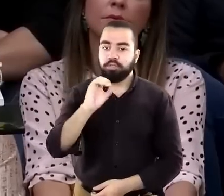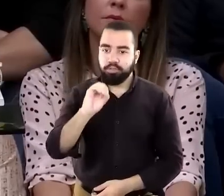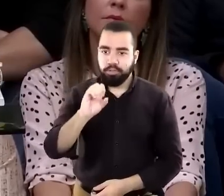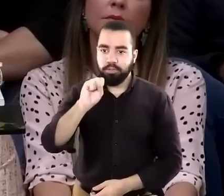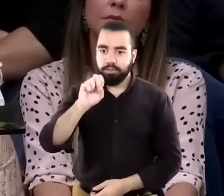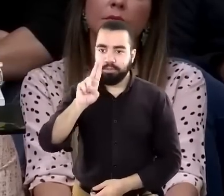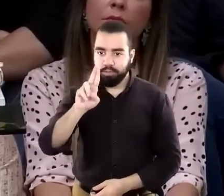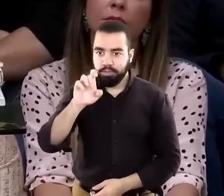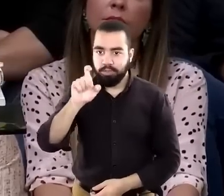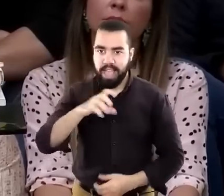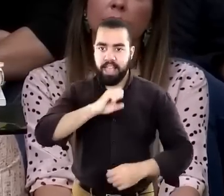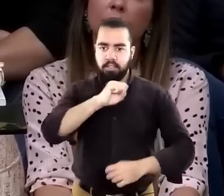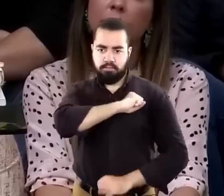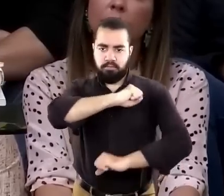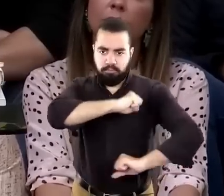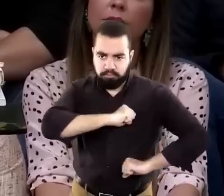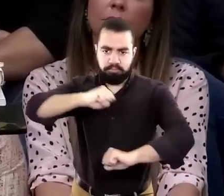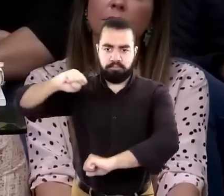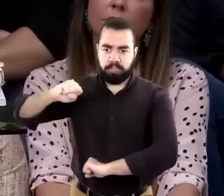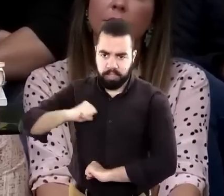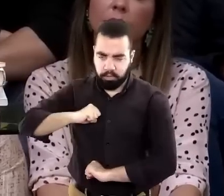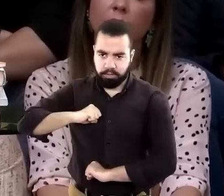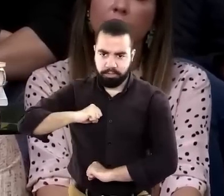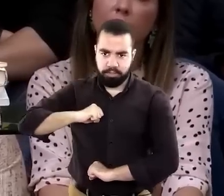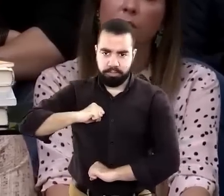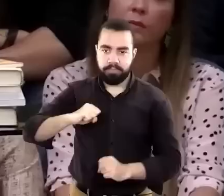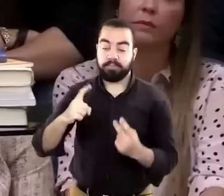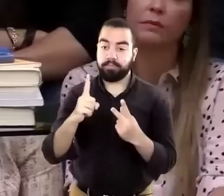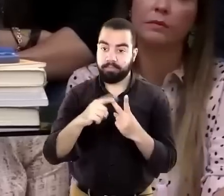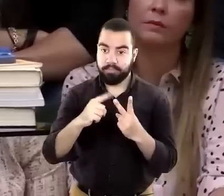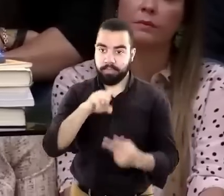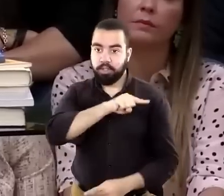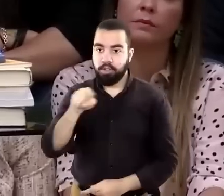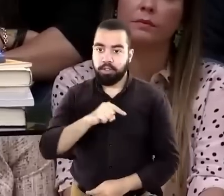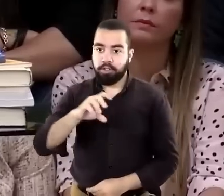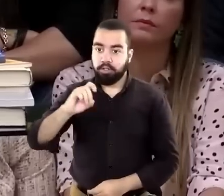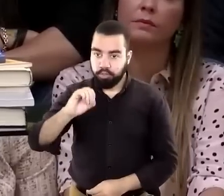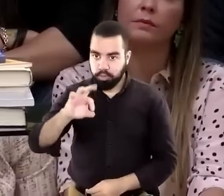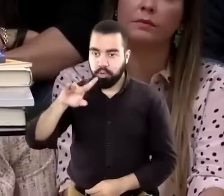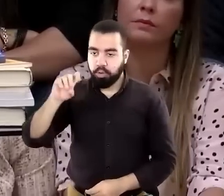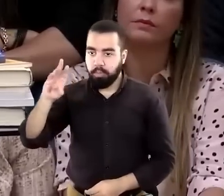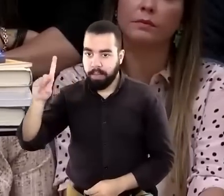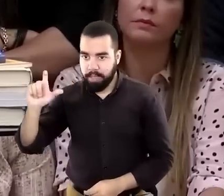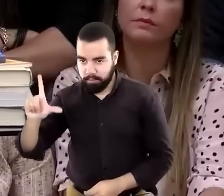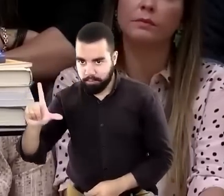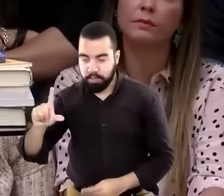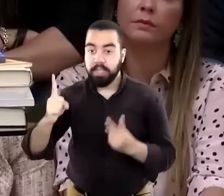sumo sacerdote, Zorobabel, o governador. Eles são chamados aqui, irmãos, de filhos do